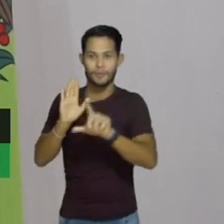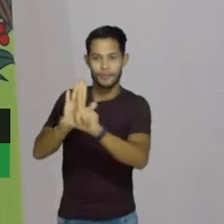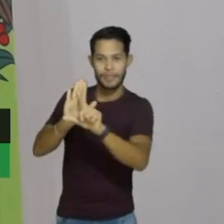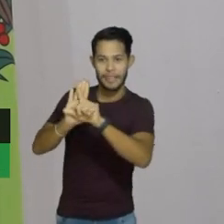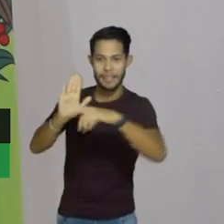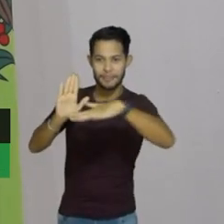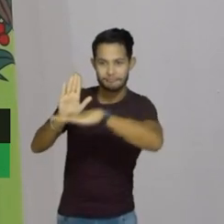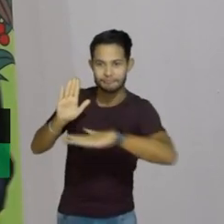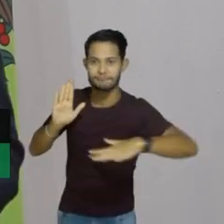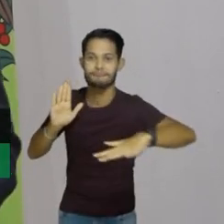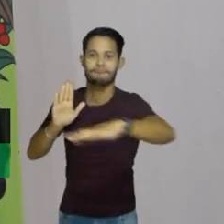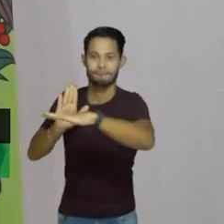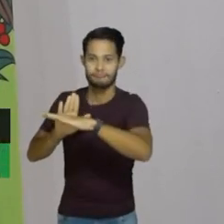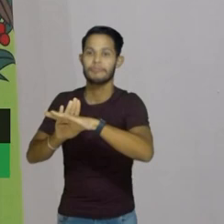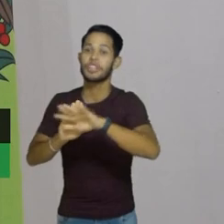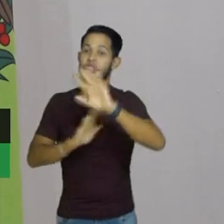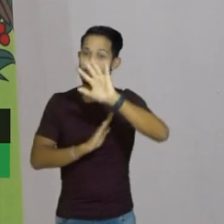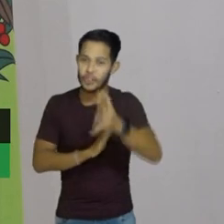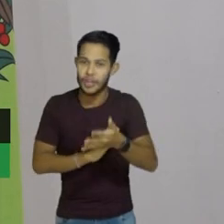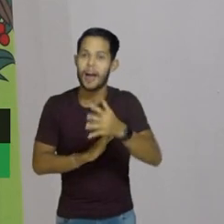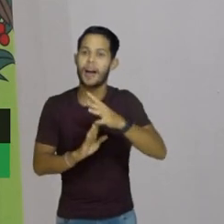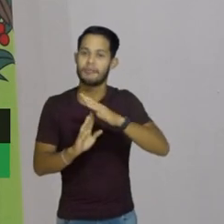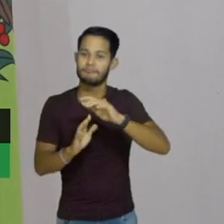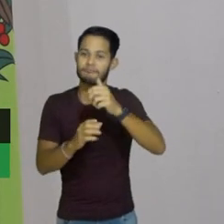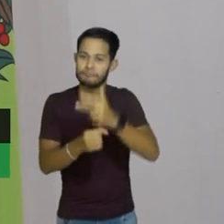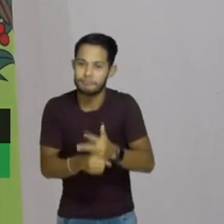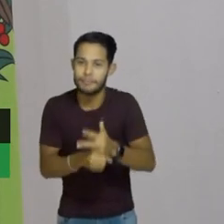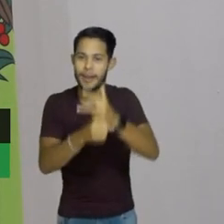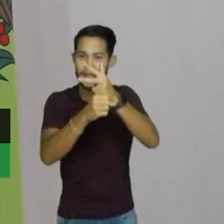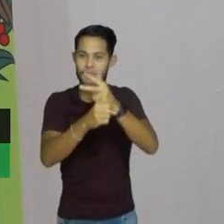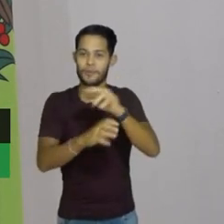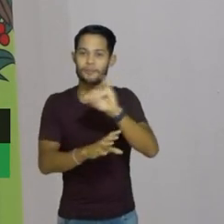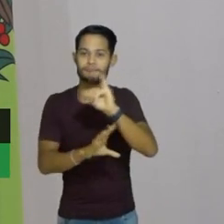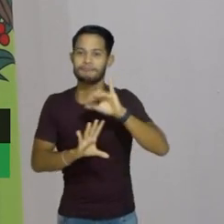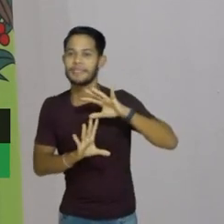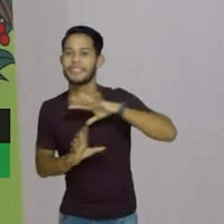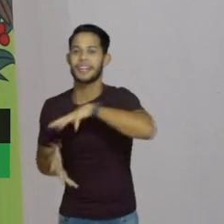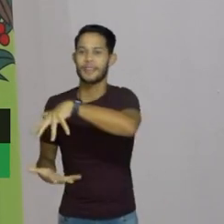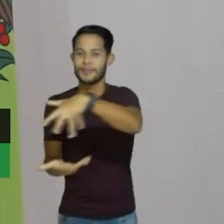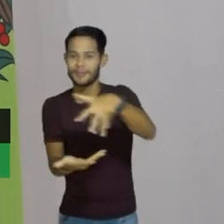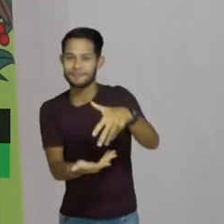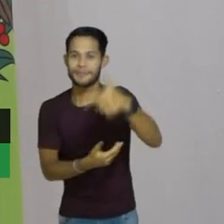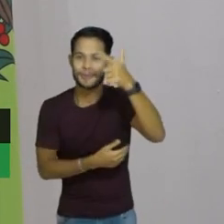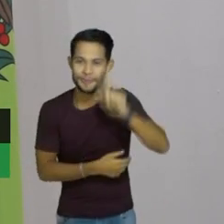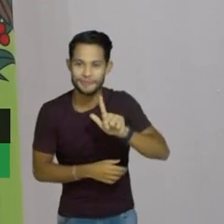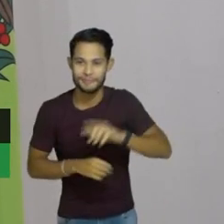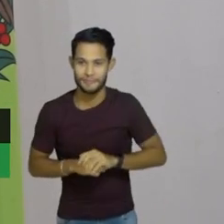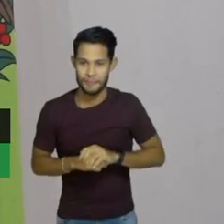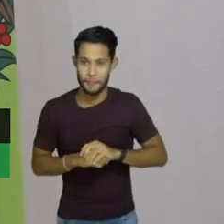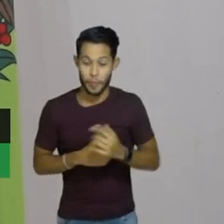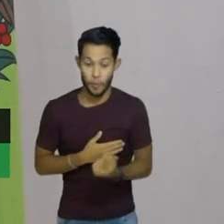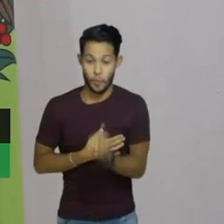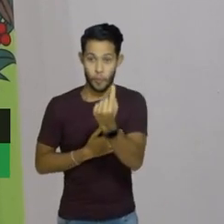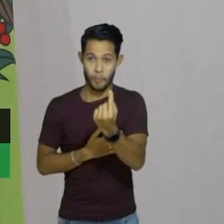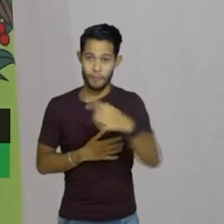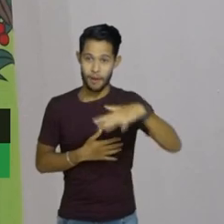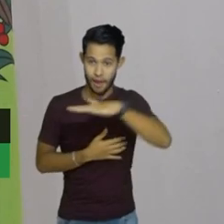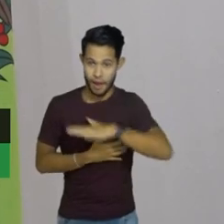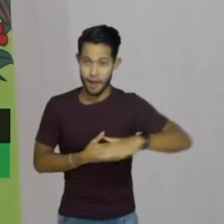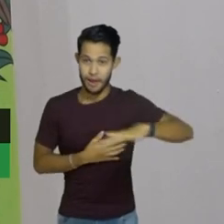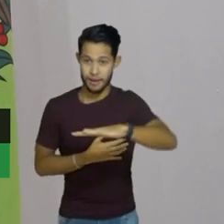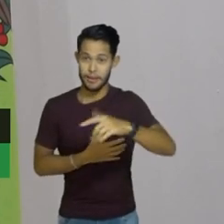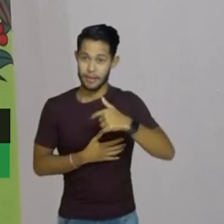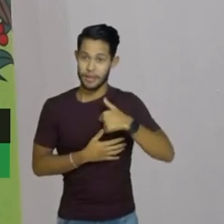premiado até internacionalmente para, de fato, nosso orgulho. Uma das áreas que eu reputo e divulgo como relevantes